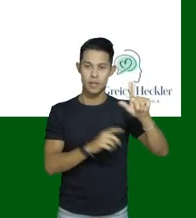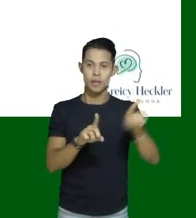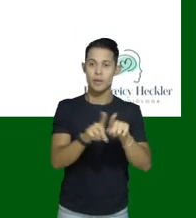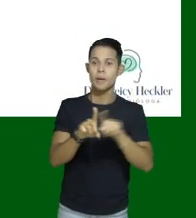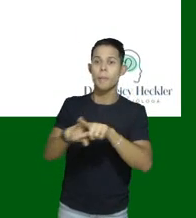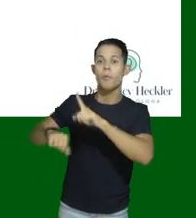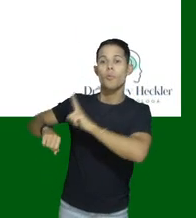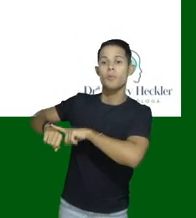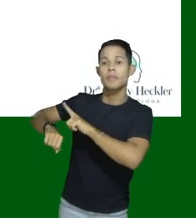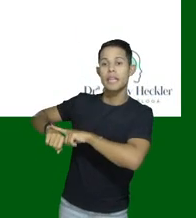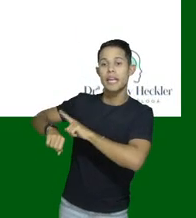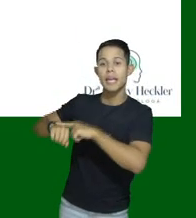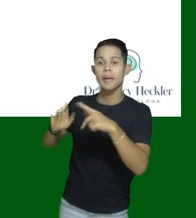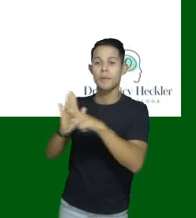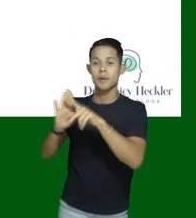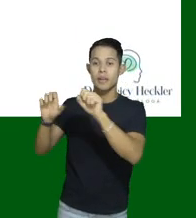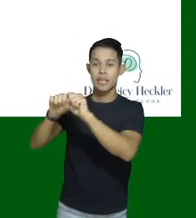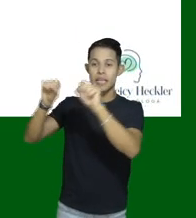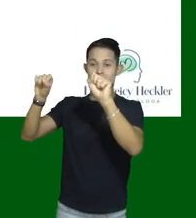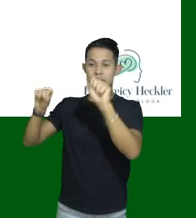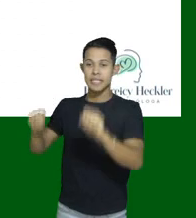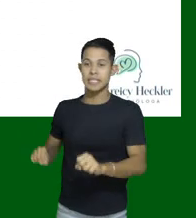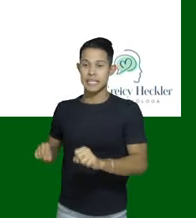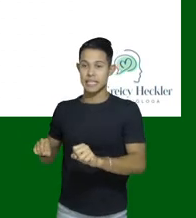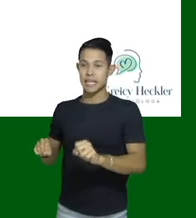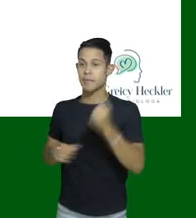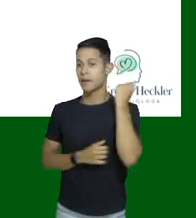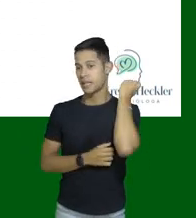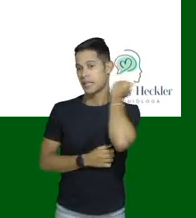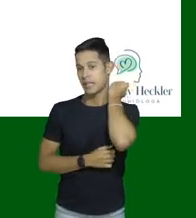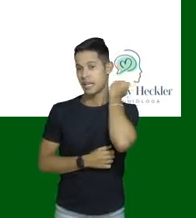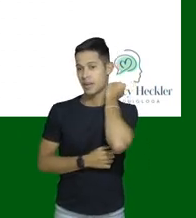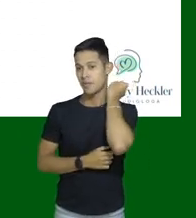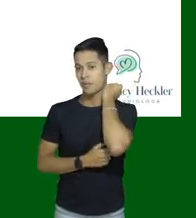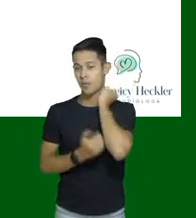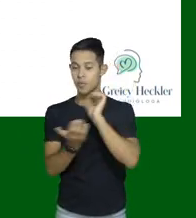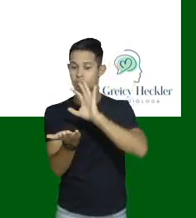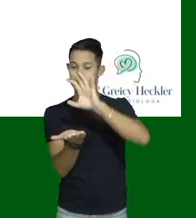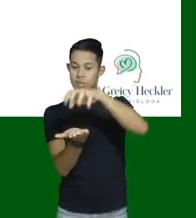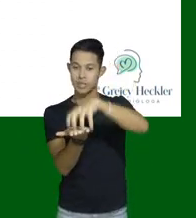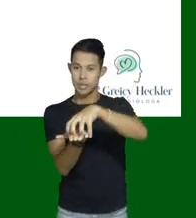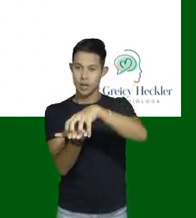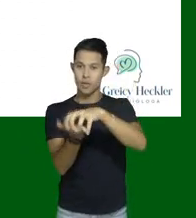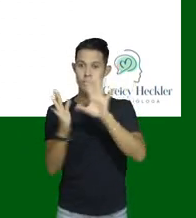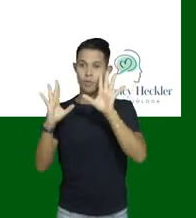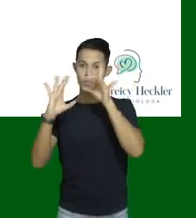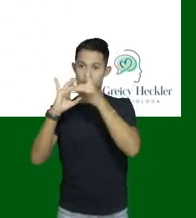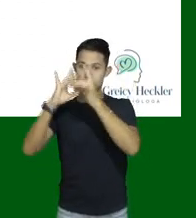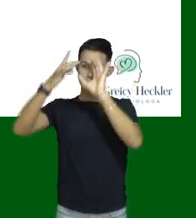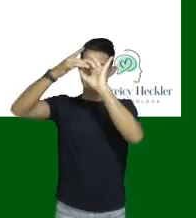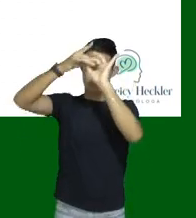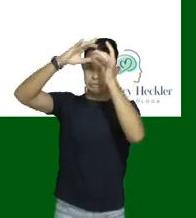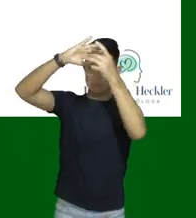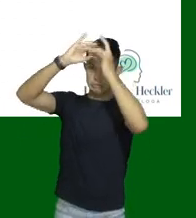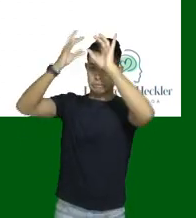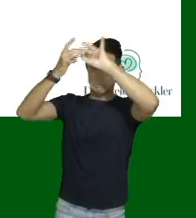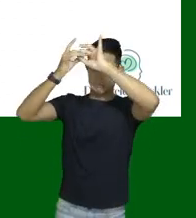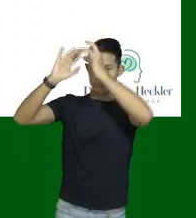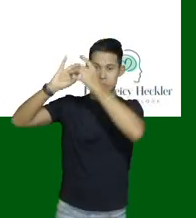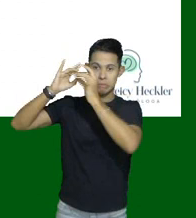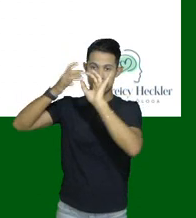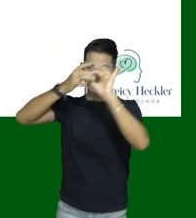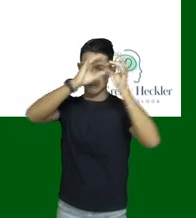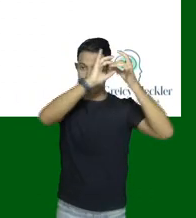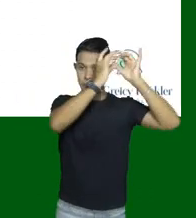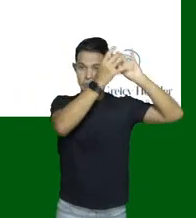tempo do sistema nervoso central para conectar tudo, tic-tac lá, se conversando rapidinho, formulando